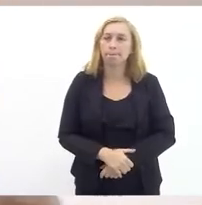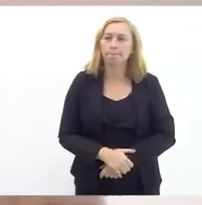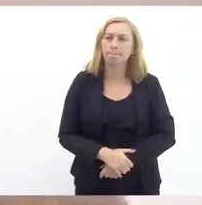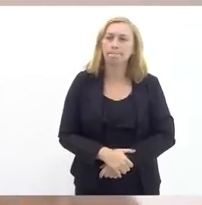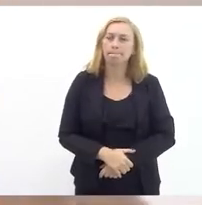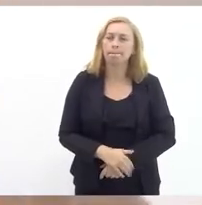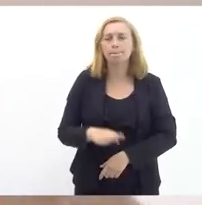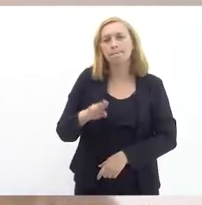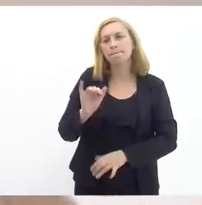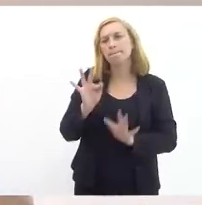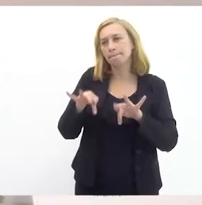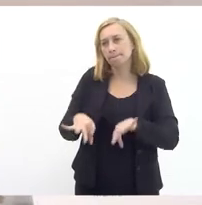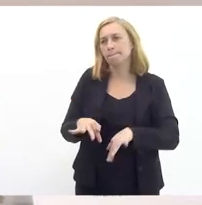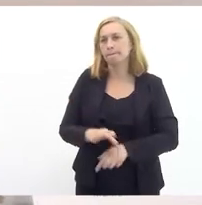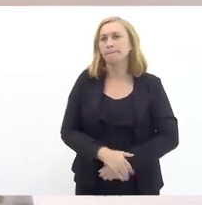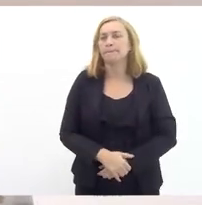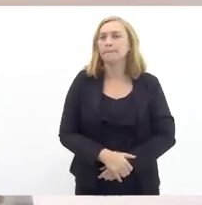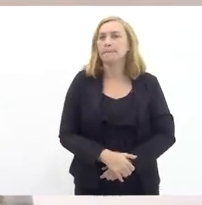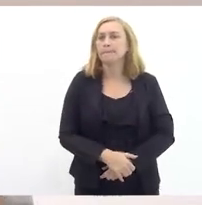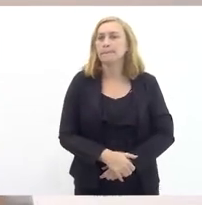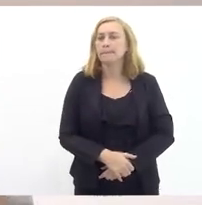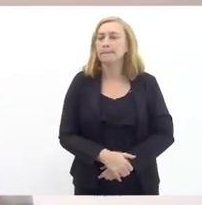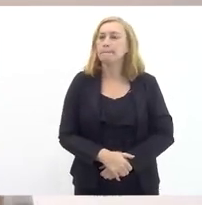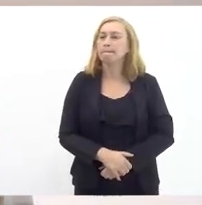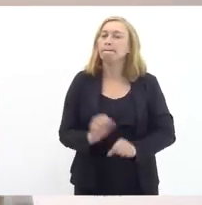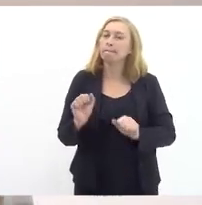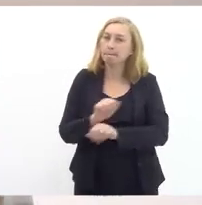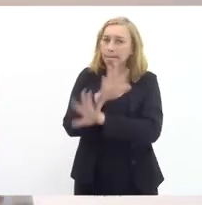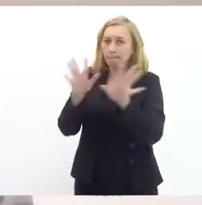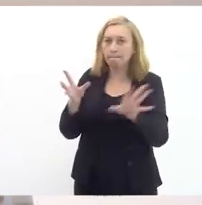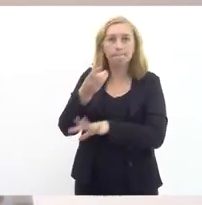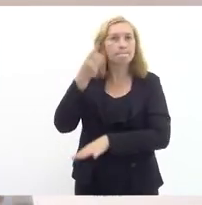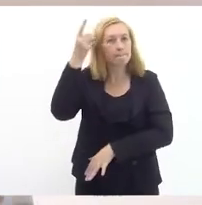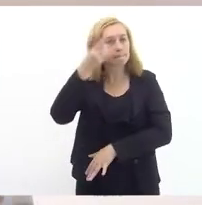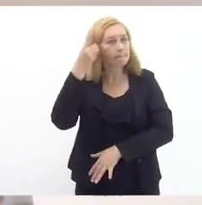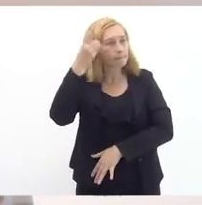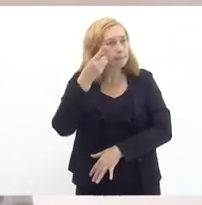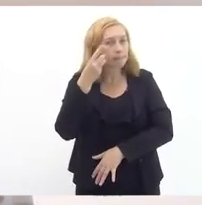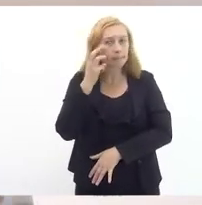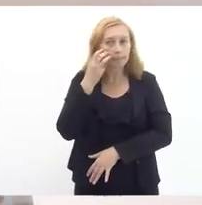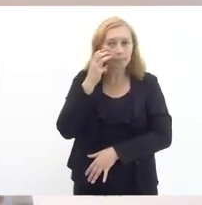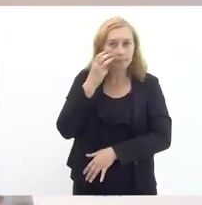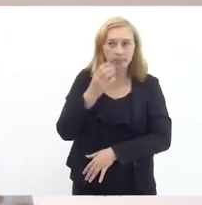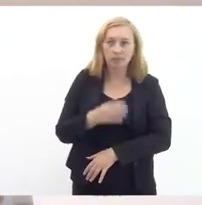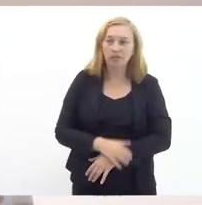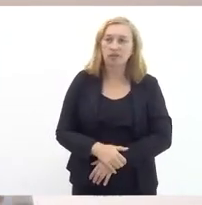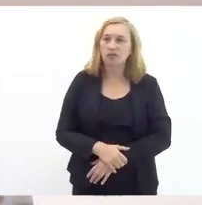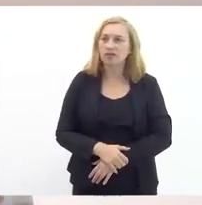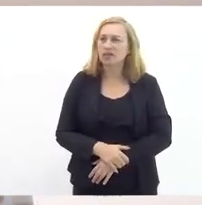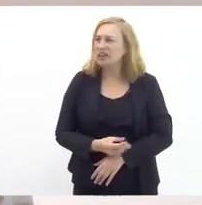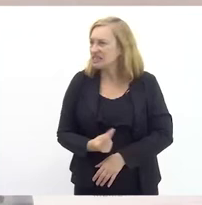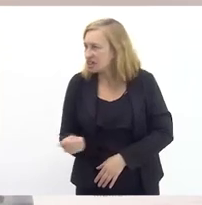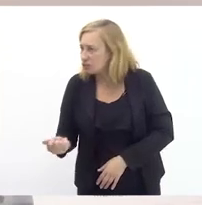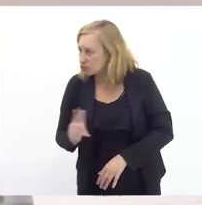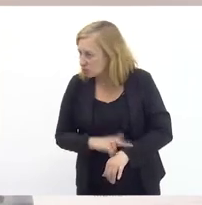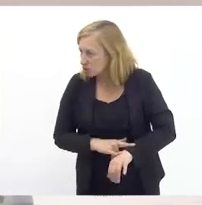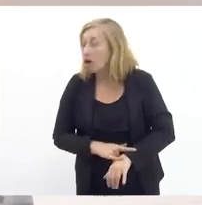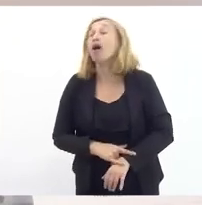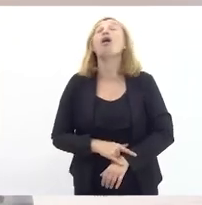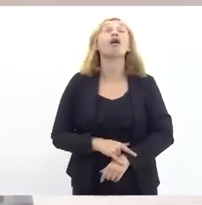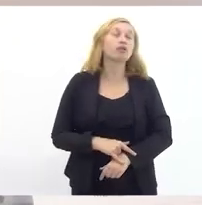E, finalmente, fica claro, deputado Valdec, o deputado Valdec acabou de sair para o banheiro.